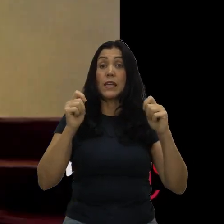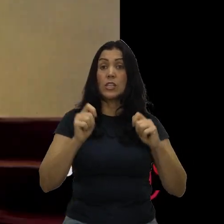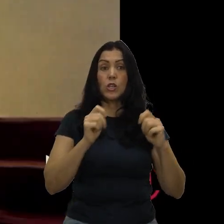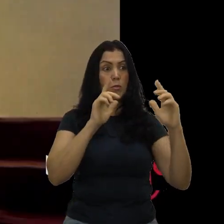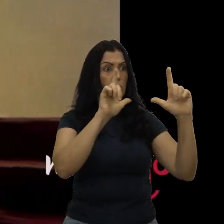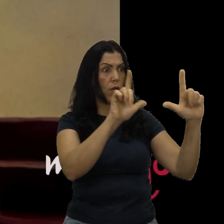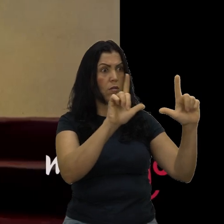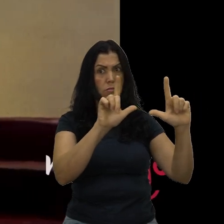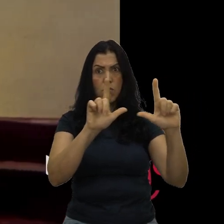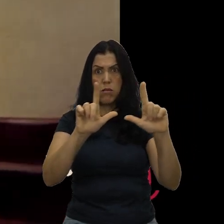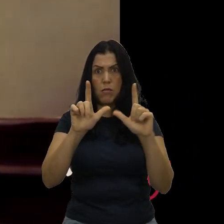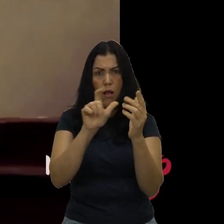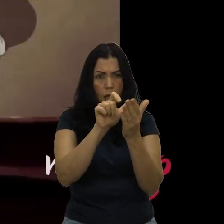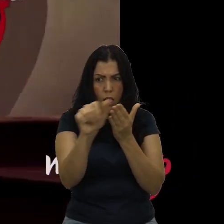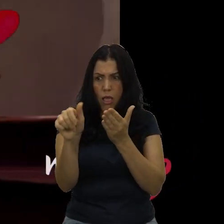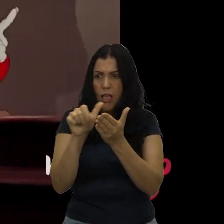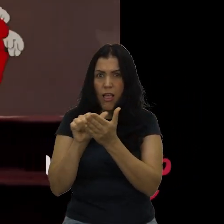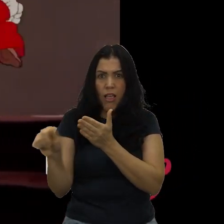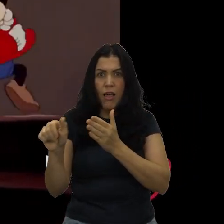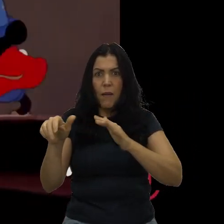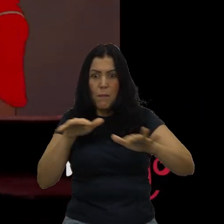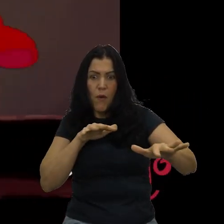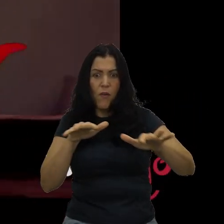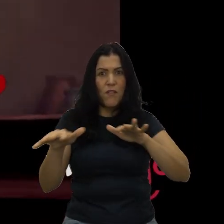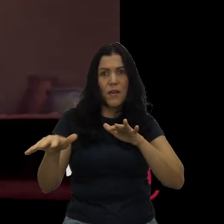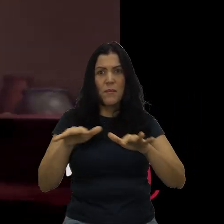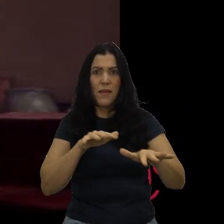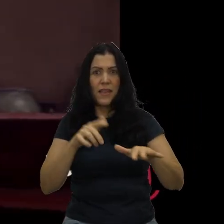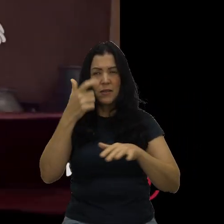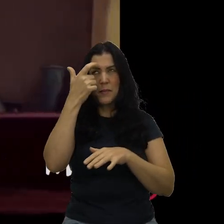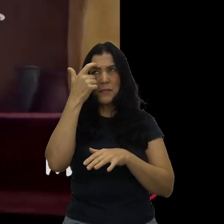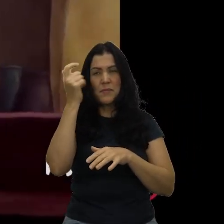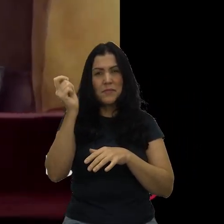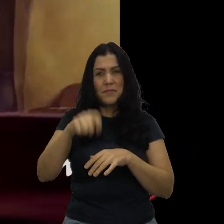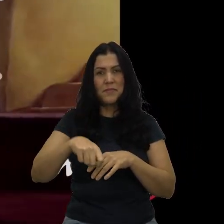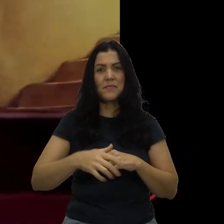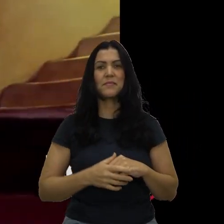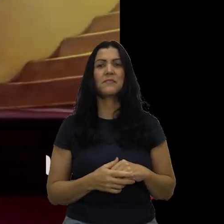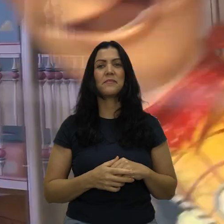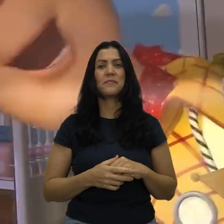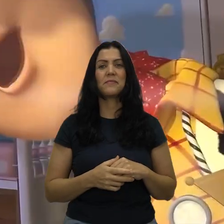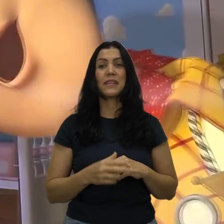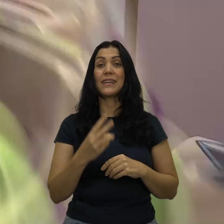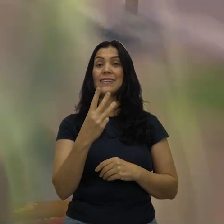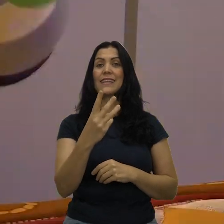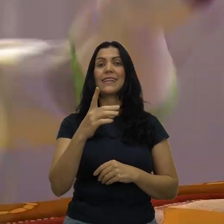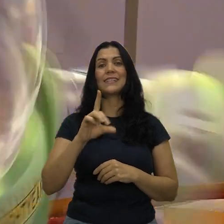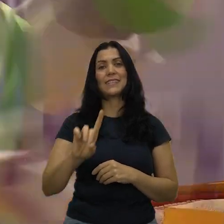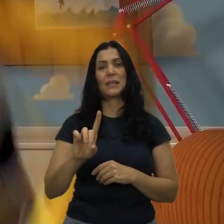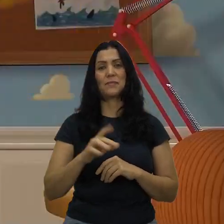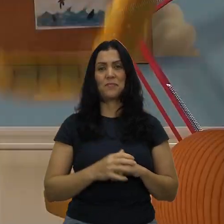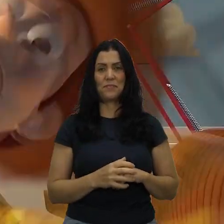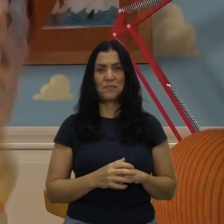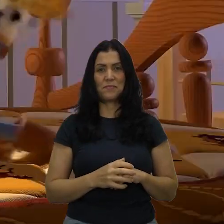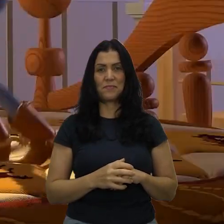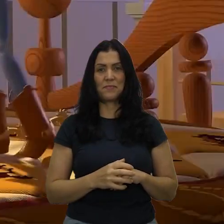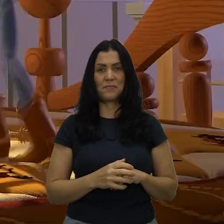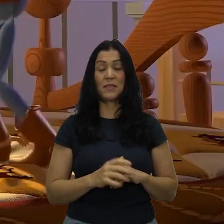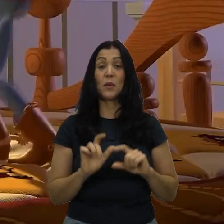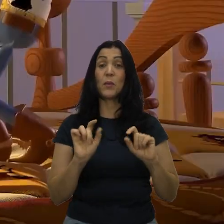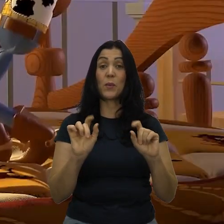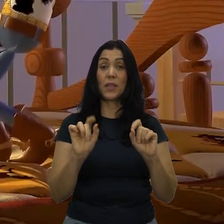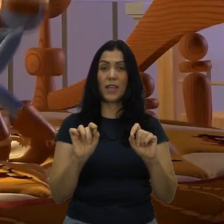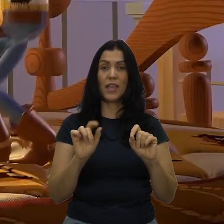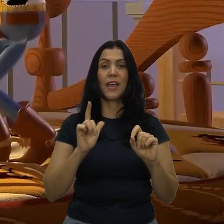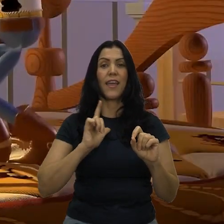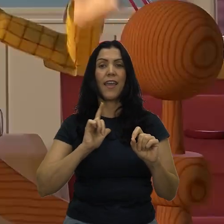quando reproduzidas em sequência, criam a ilusão de movimento. A animação 3D. Já